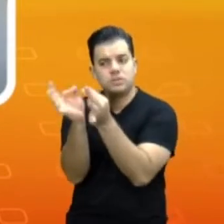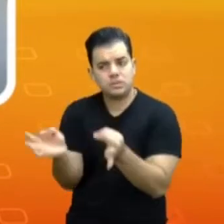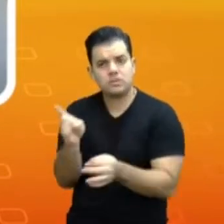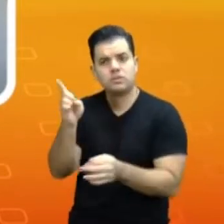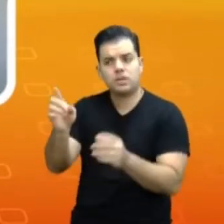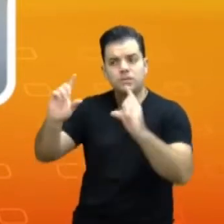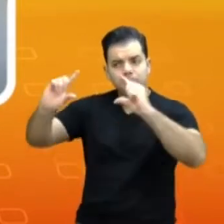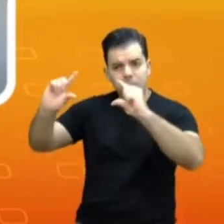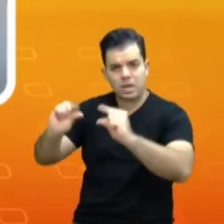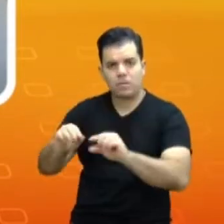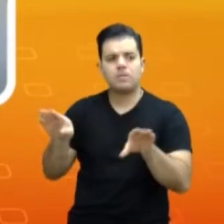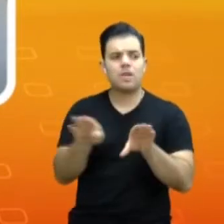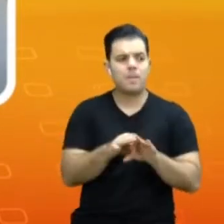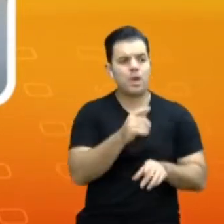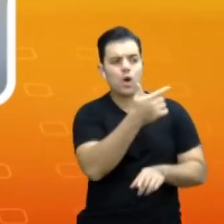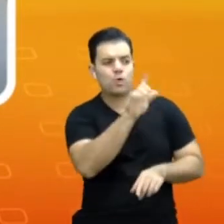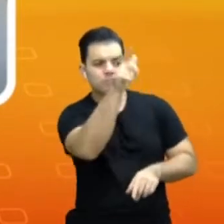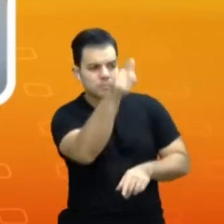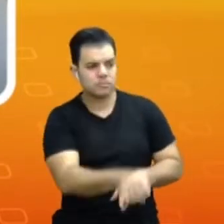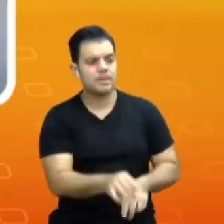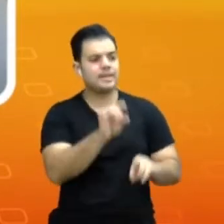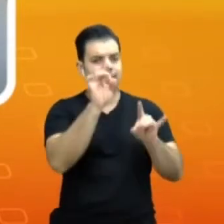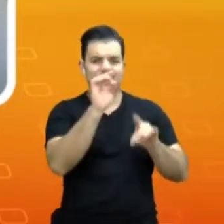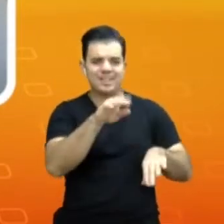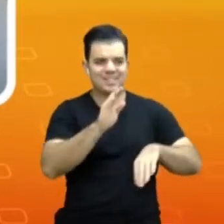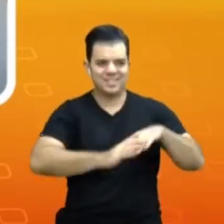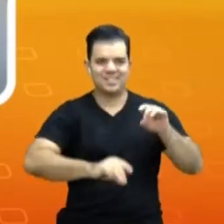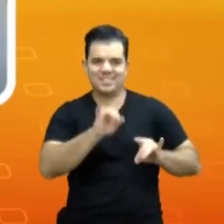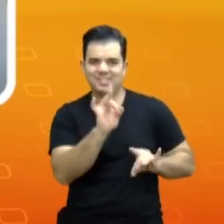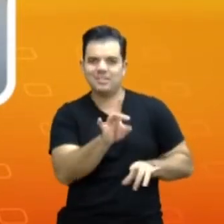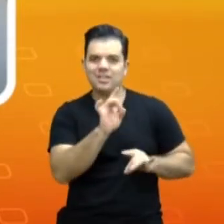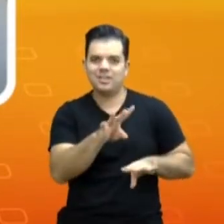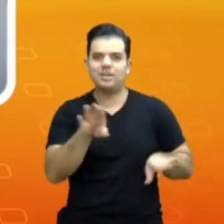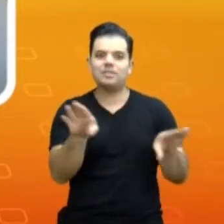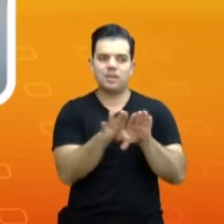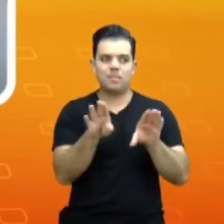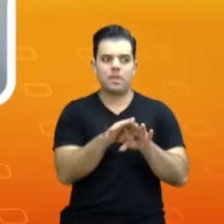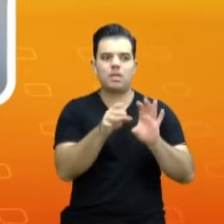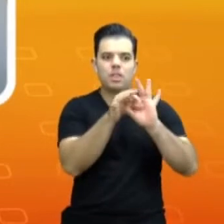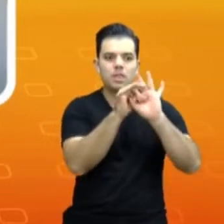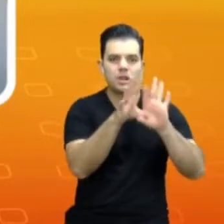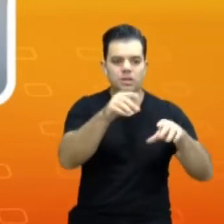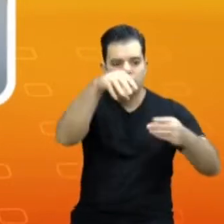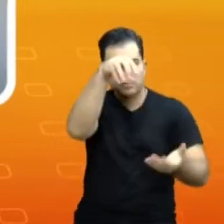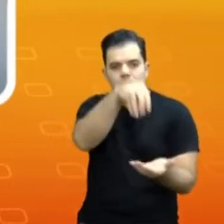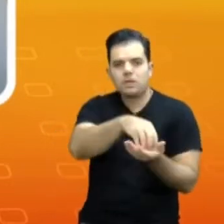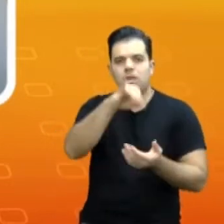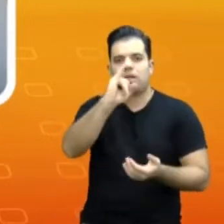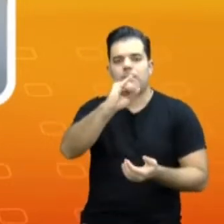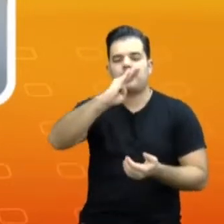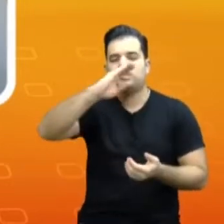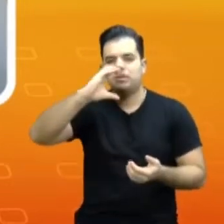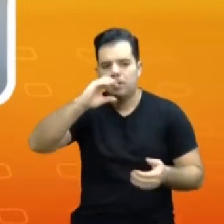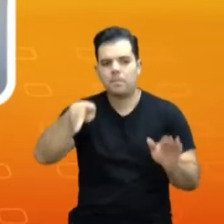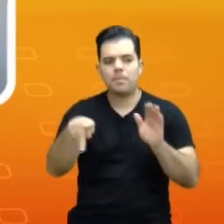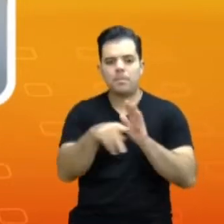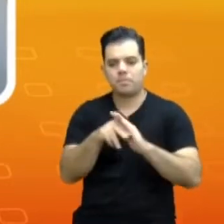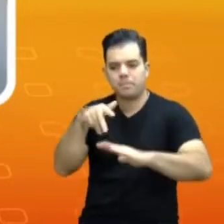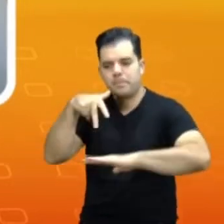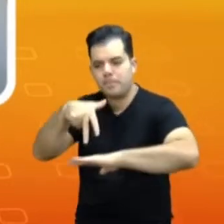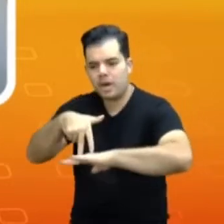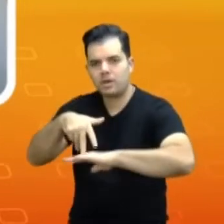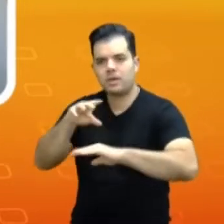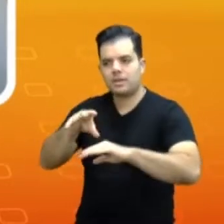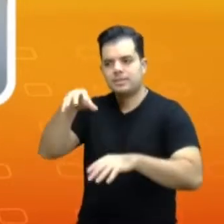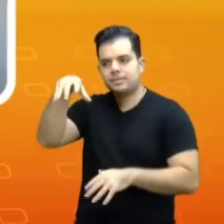simplificado, tinha um técnico para ficar ali à disposição no IBC para uma atuação na